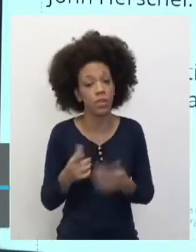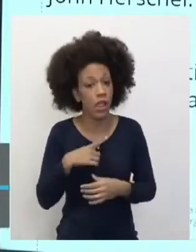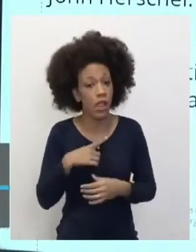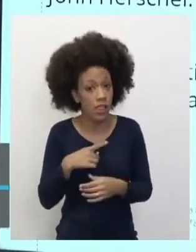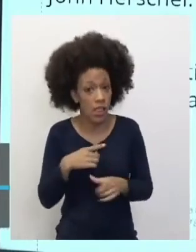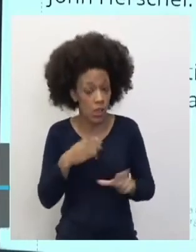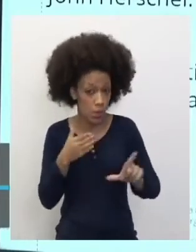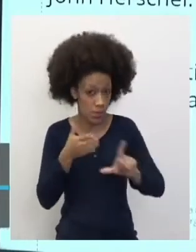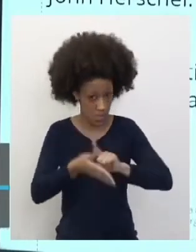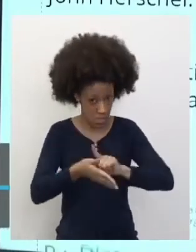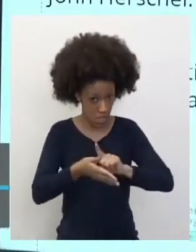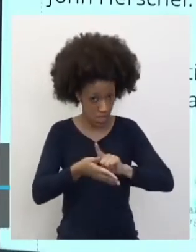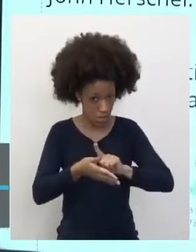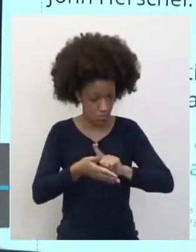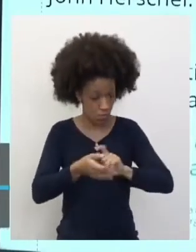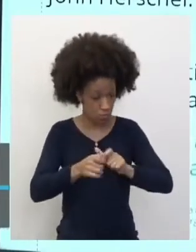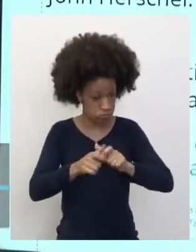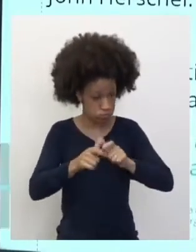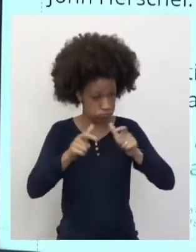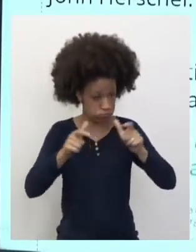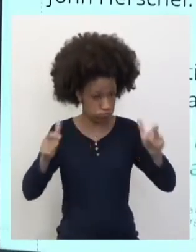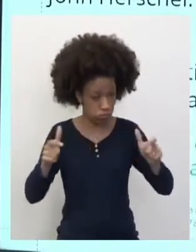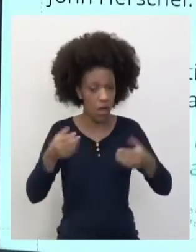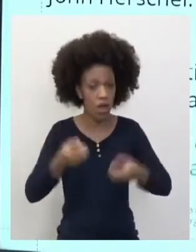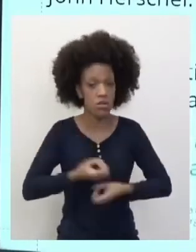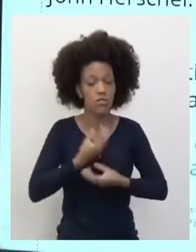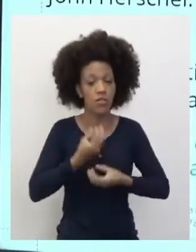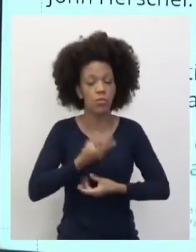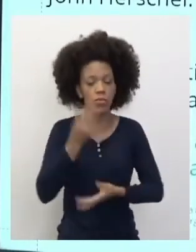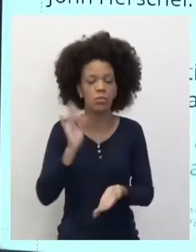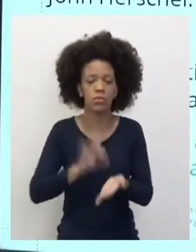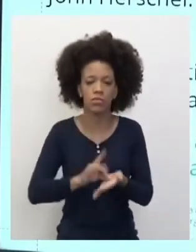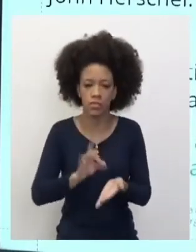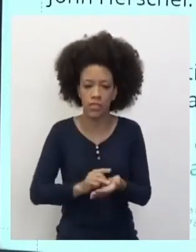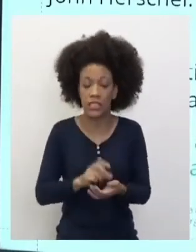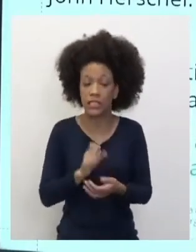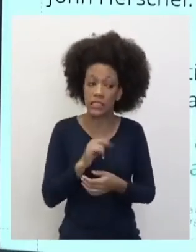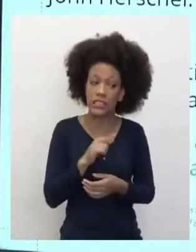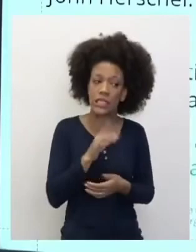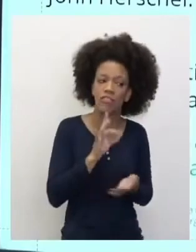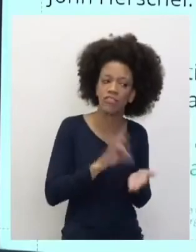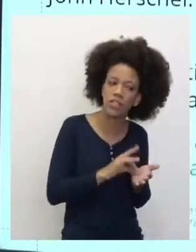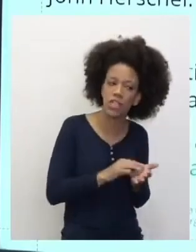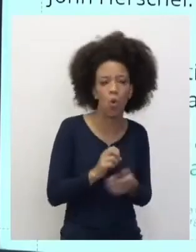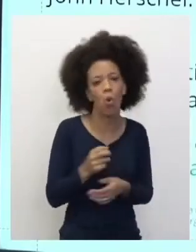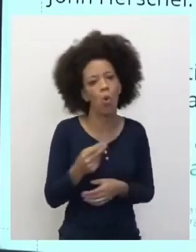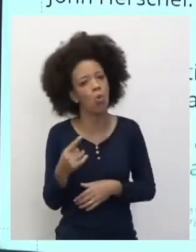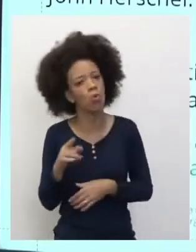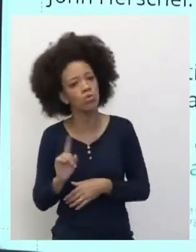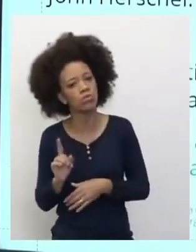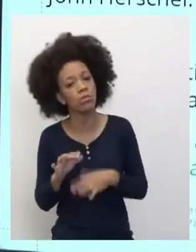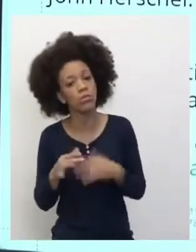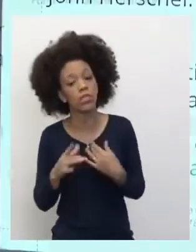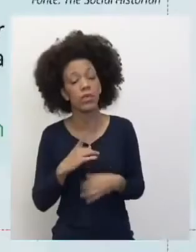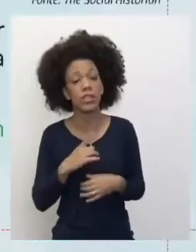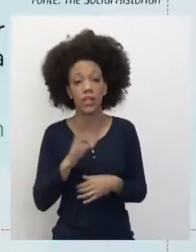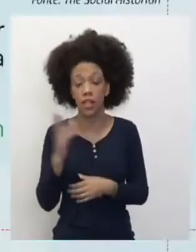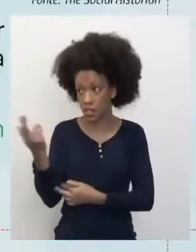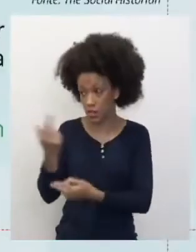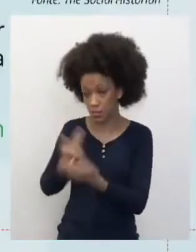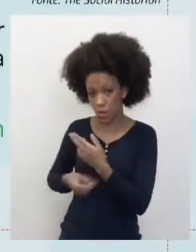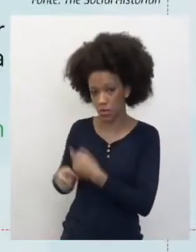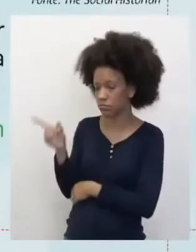acesso muito grande a informações para confirmá-las, né? Se é verdadeira ou não. Então, temos aí a resposta,